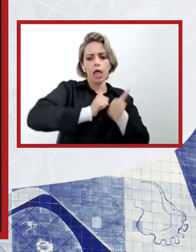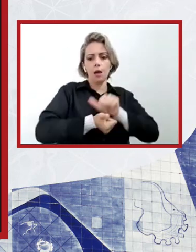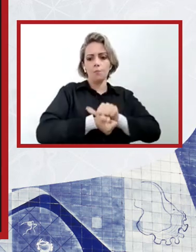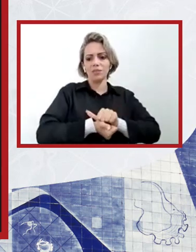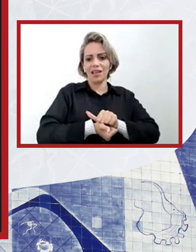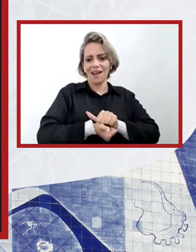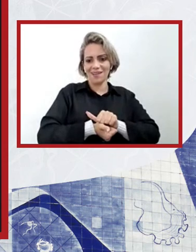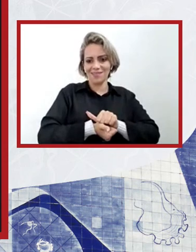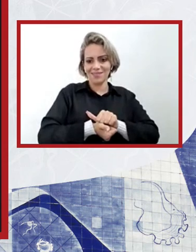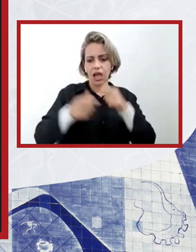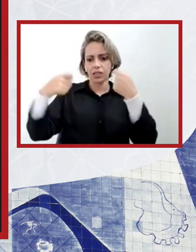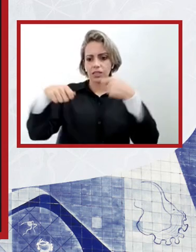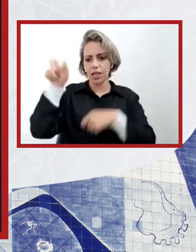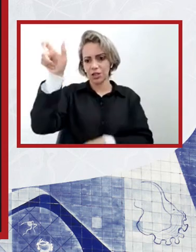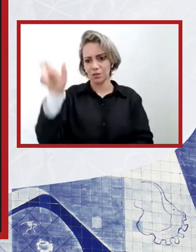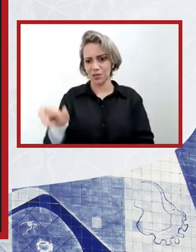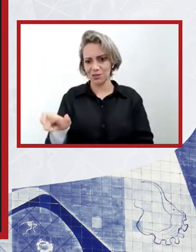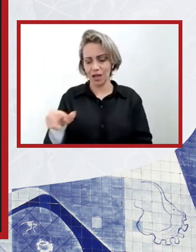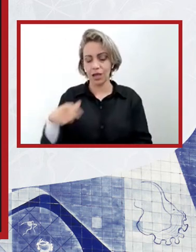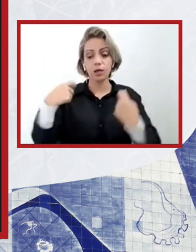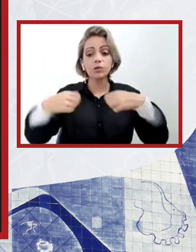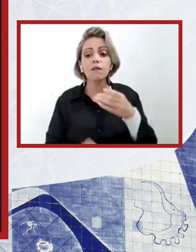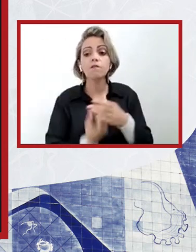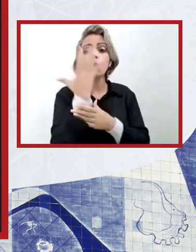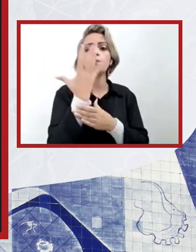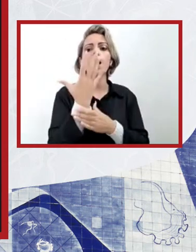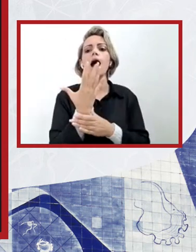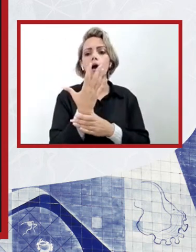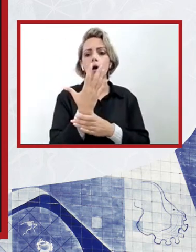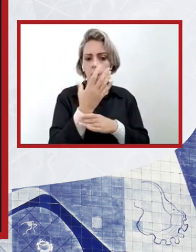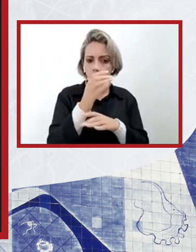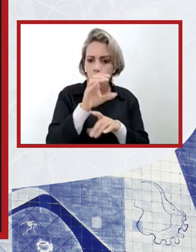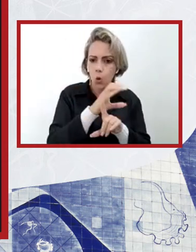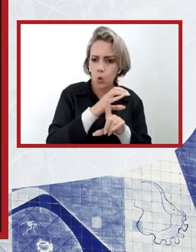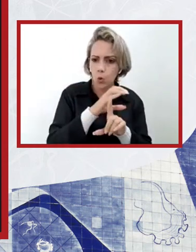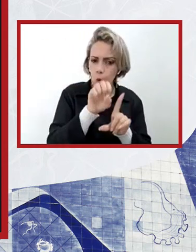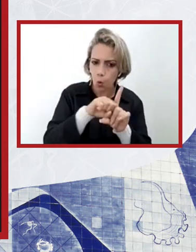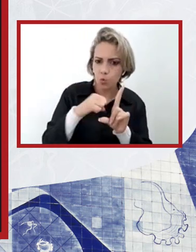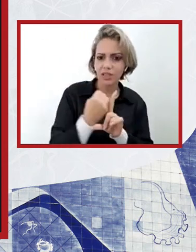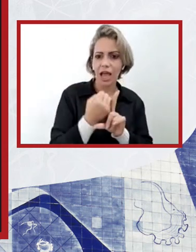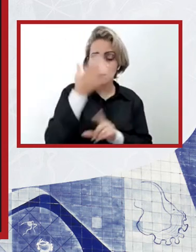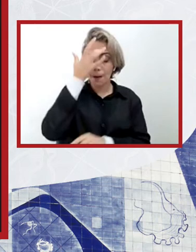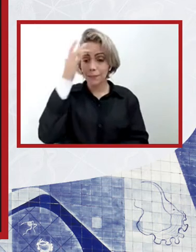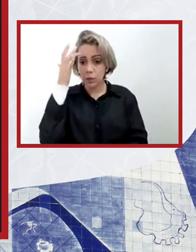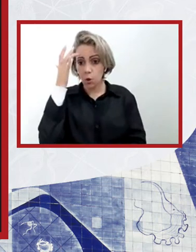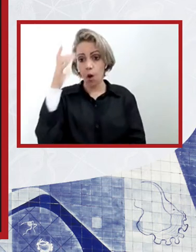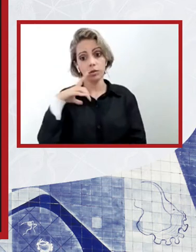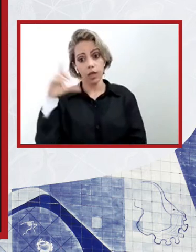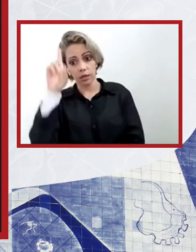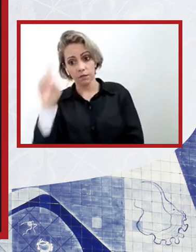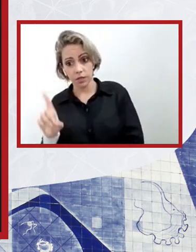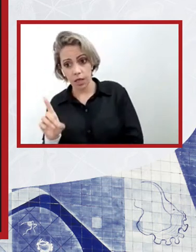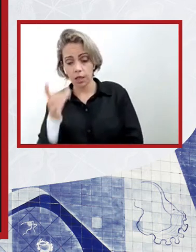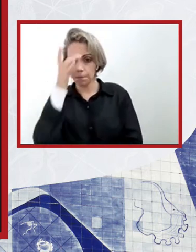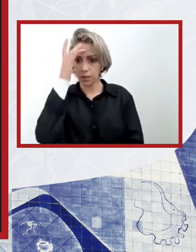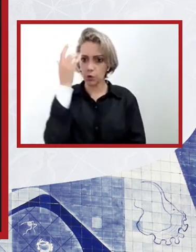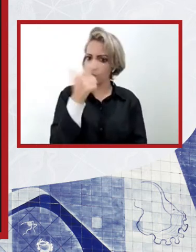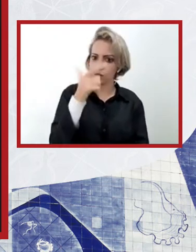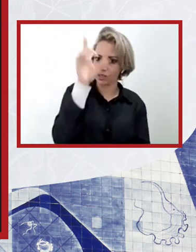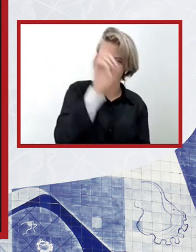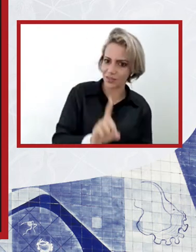tem que se formar uma comunidade, de tal maneira que alunos com deficiência e alunos sem deficiência